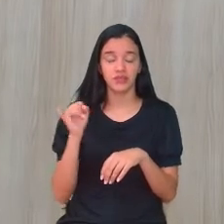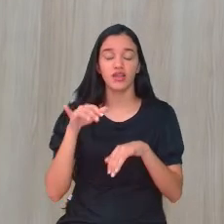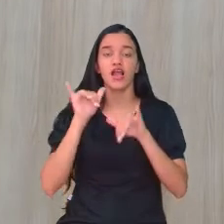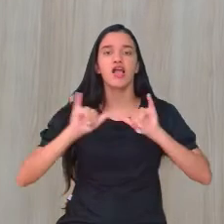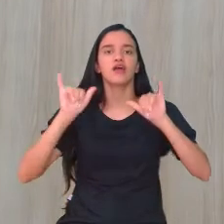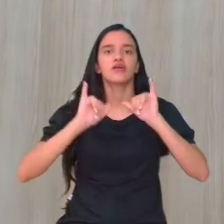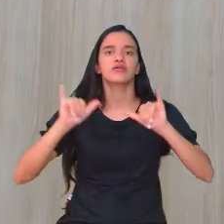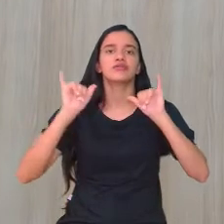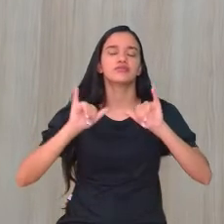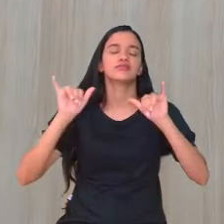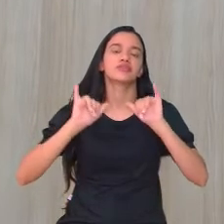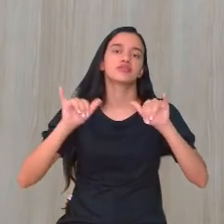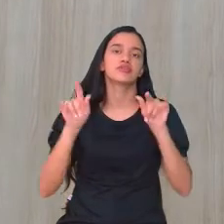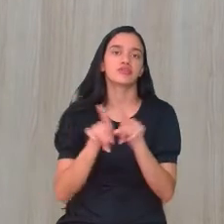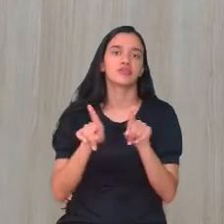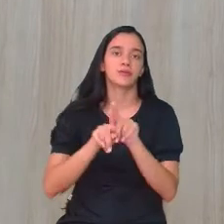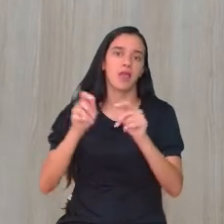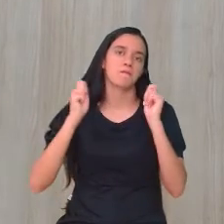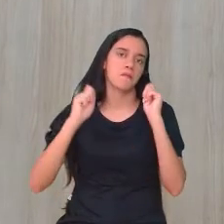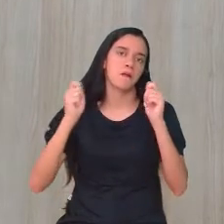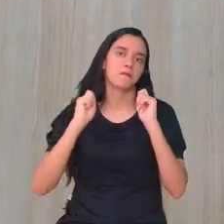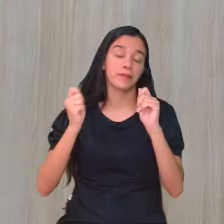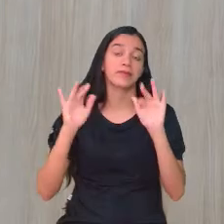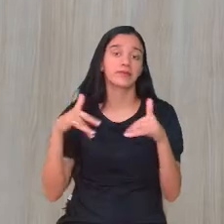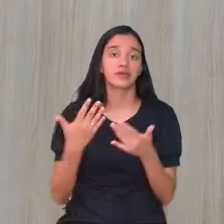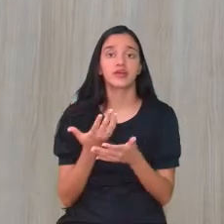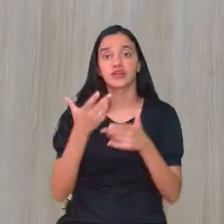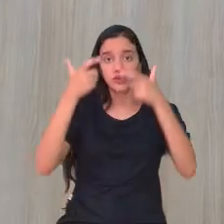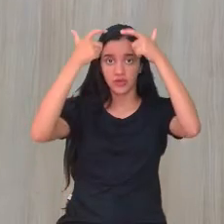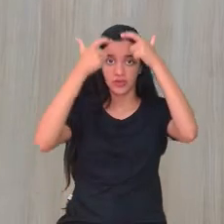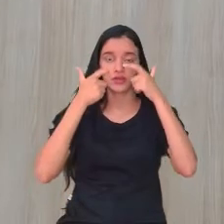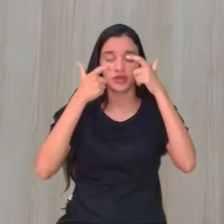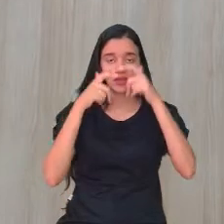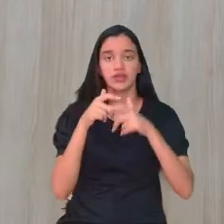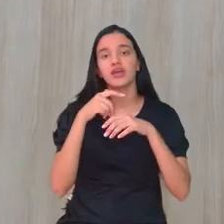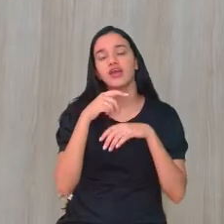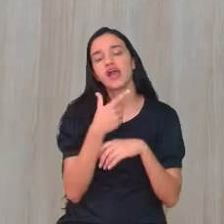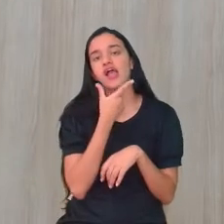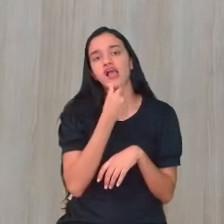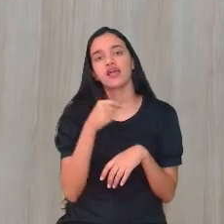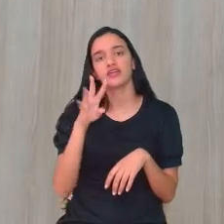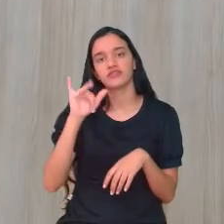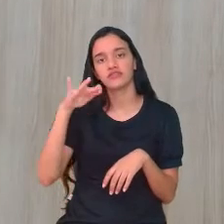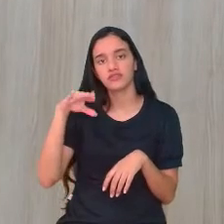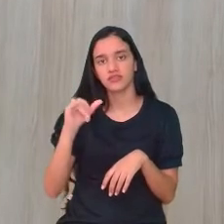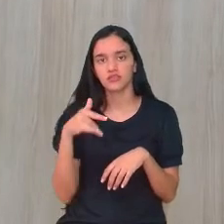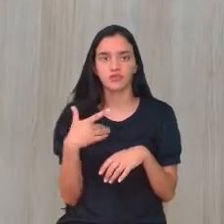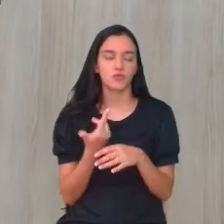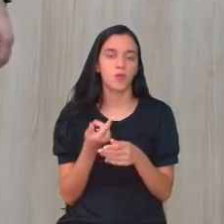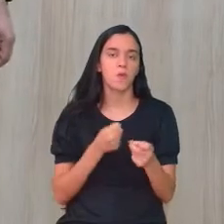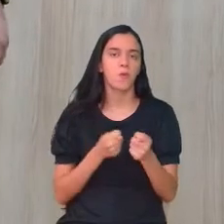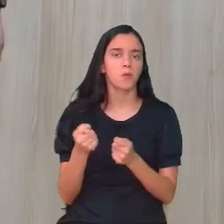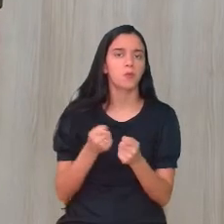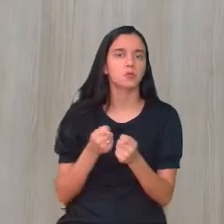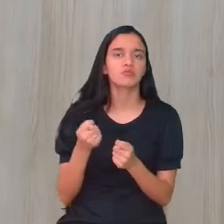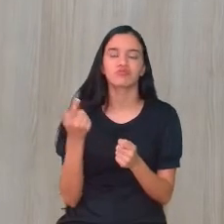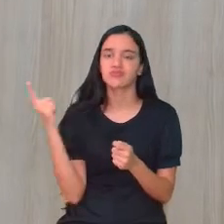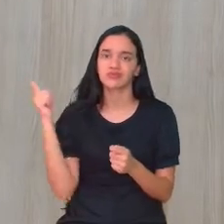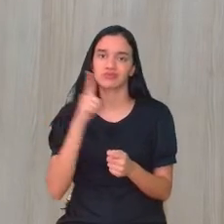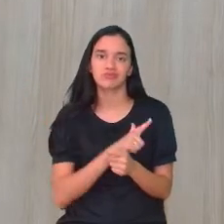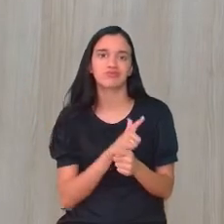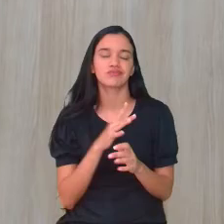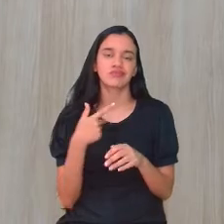manifestações e greves operárias, de forma que o rei Vítor Emanuel III já não conseguia, né, o controle social sobre